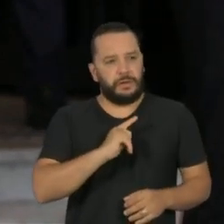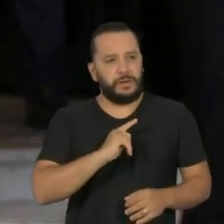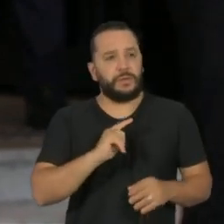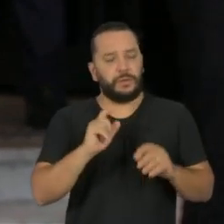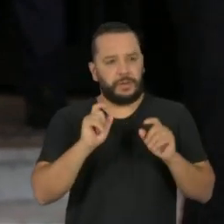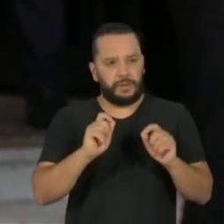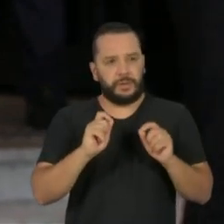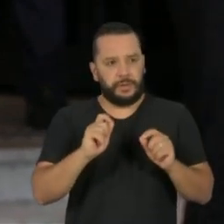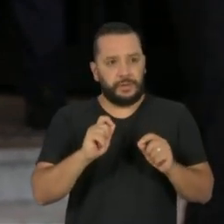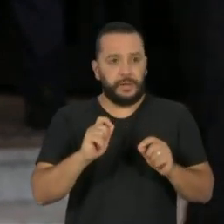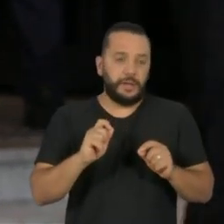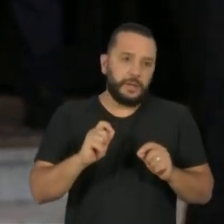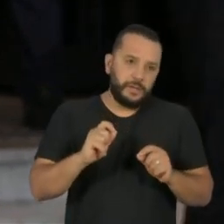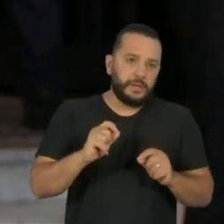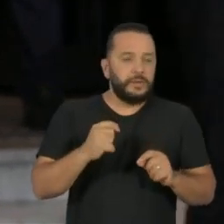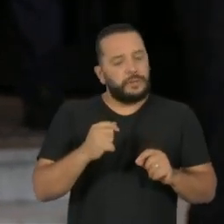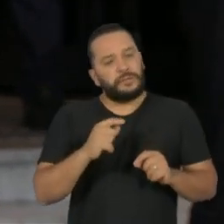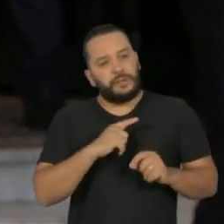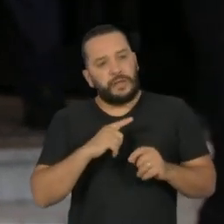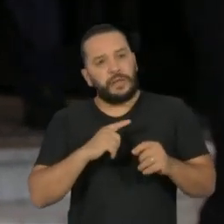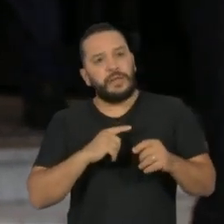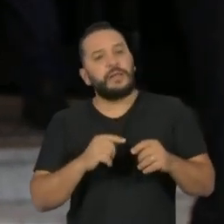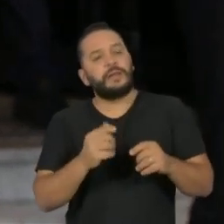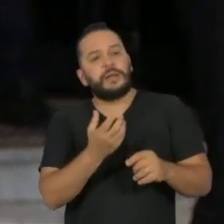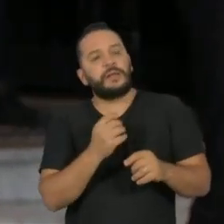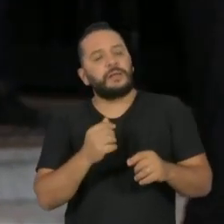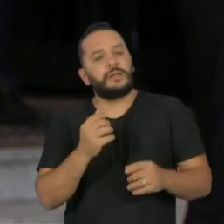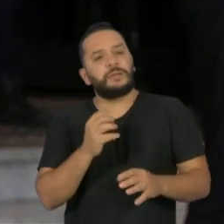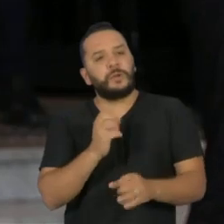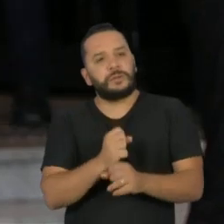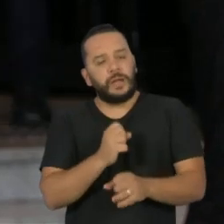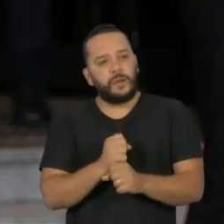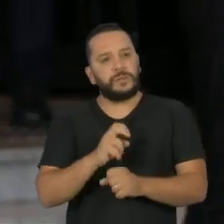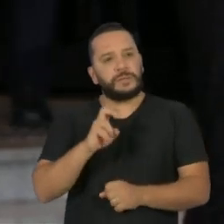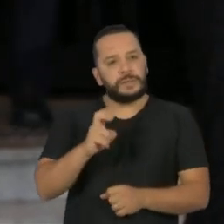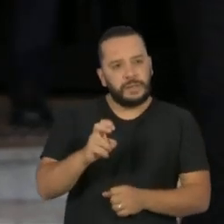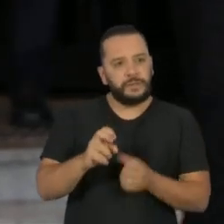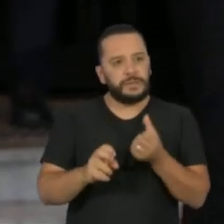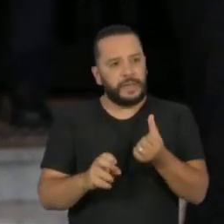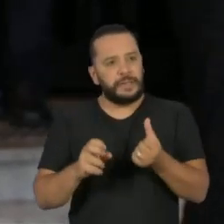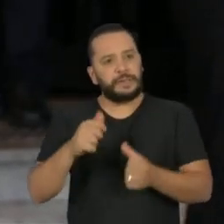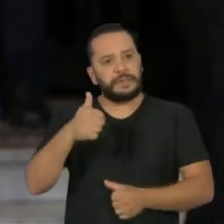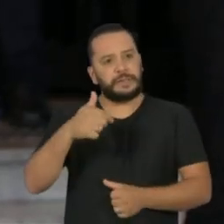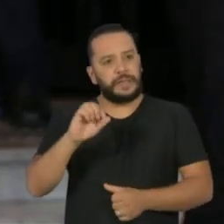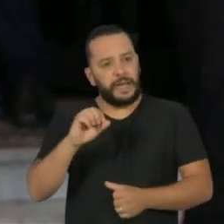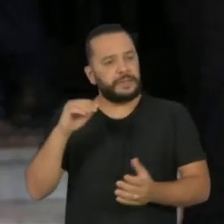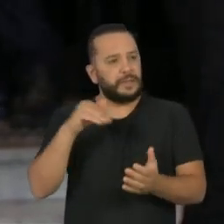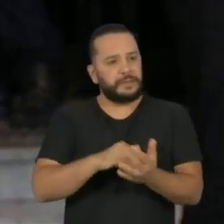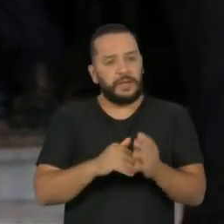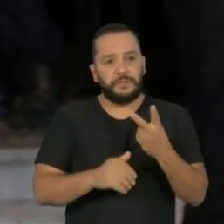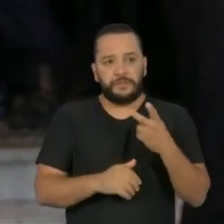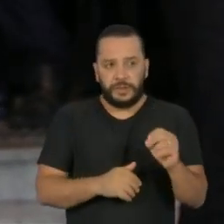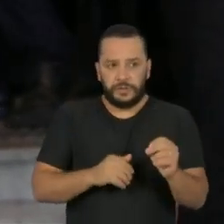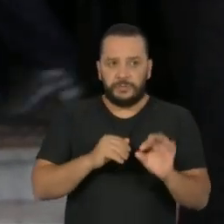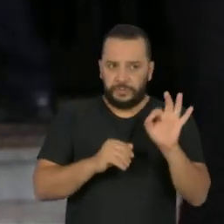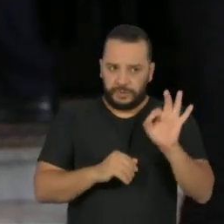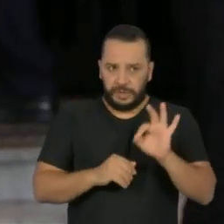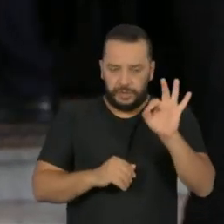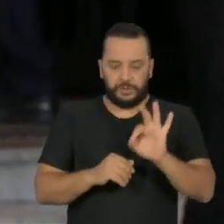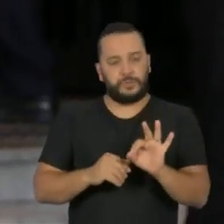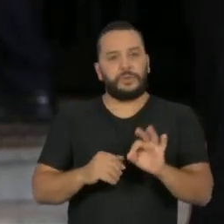infecção 1%, 5%, 10% até 20%. Estudando as curvas. No grupo que eu coordeno, nós